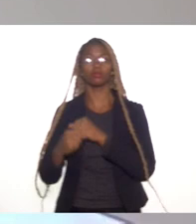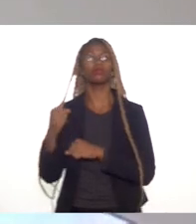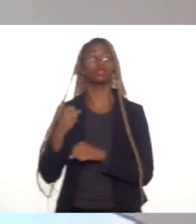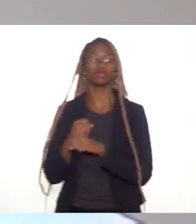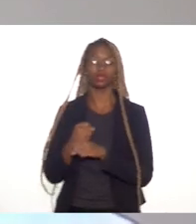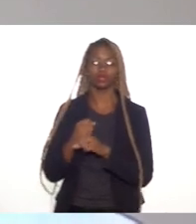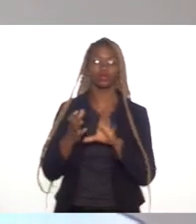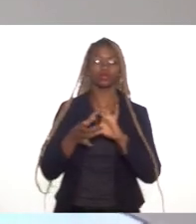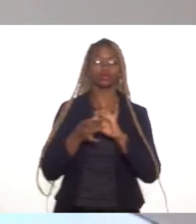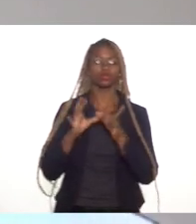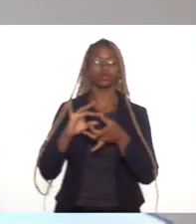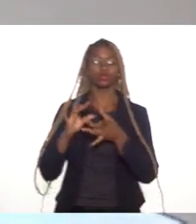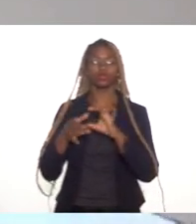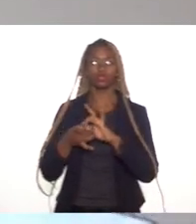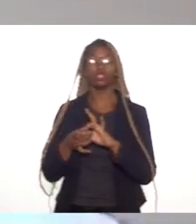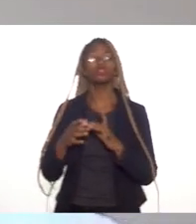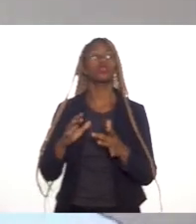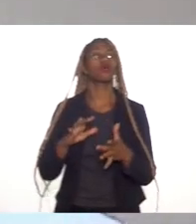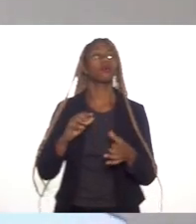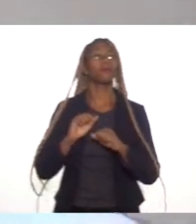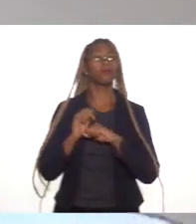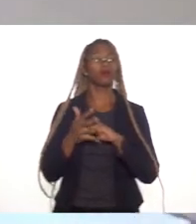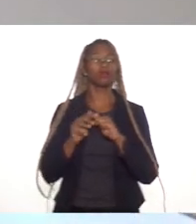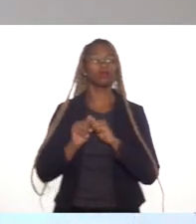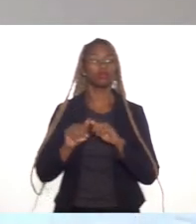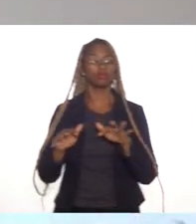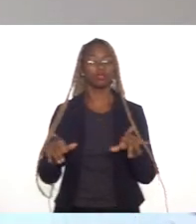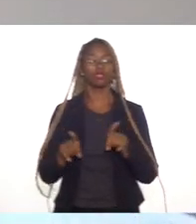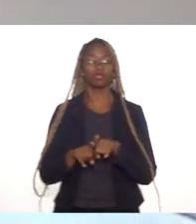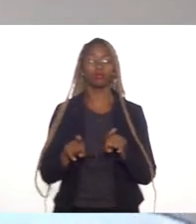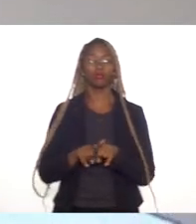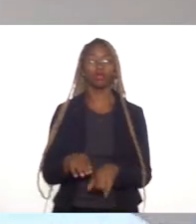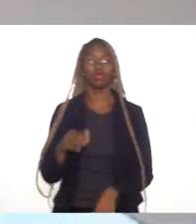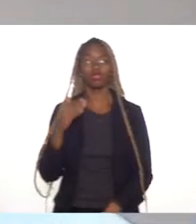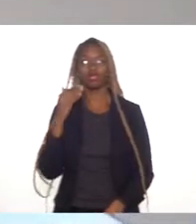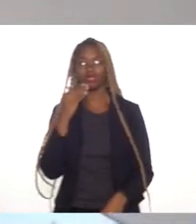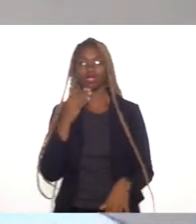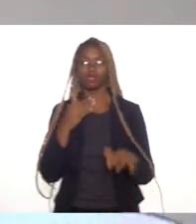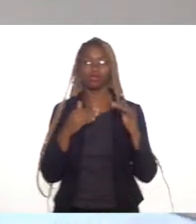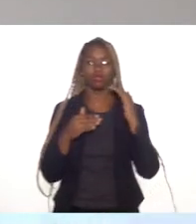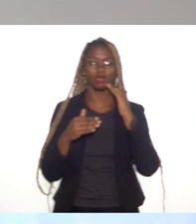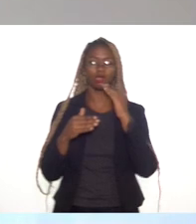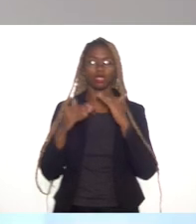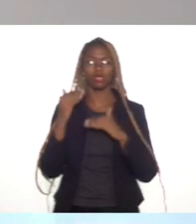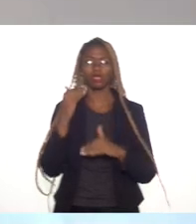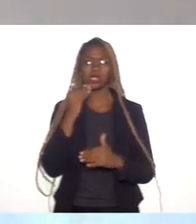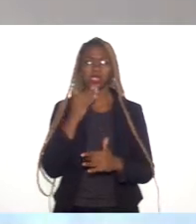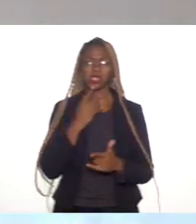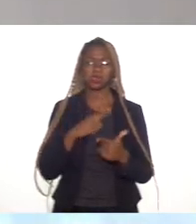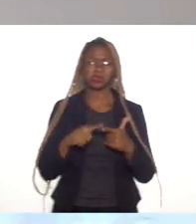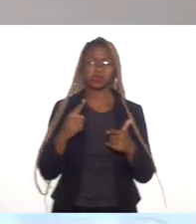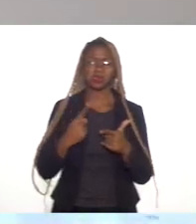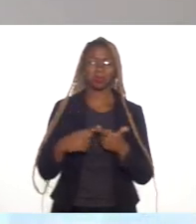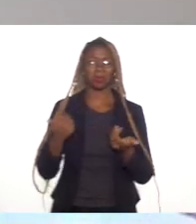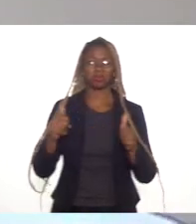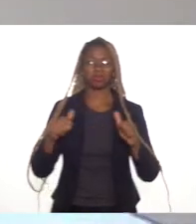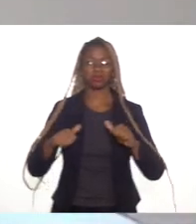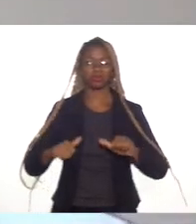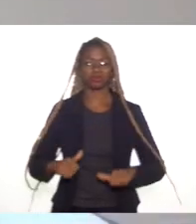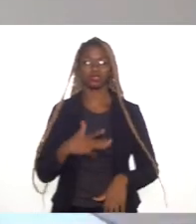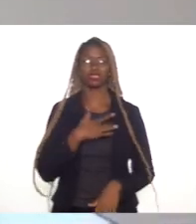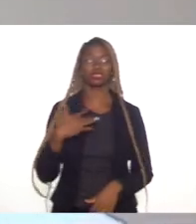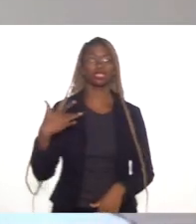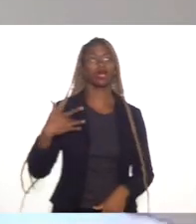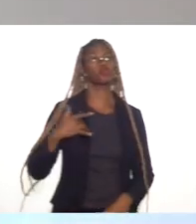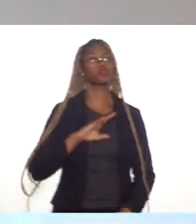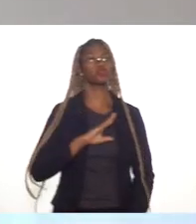o contexto da pandemia e os graves danos e prejuízos à saúde pública do Rio de